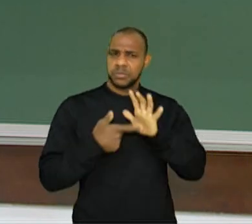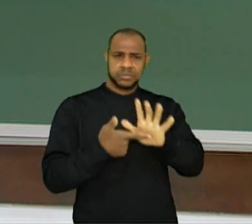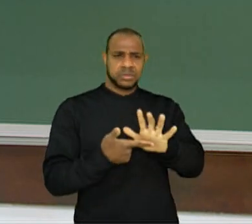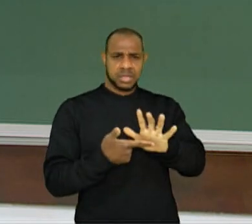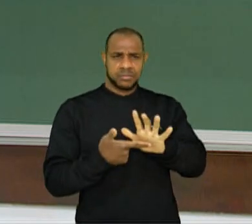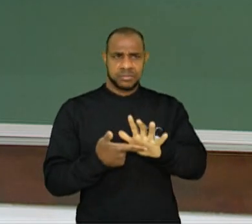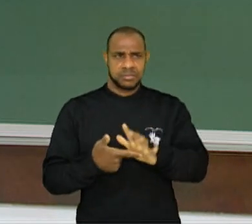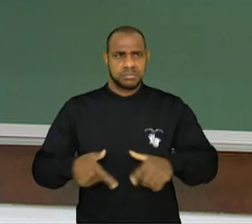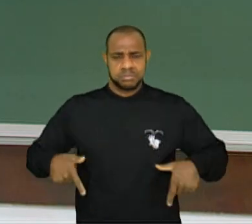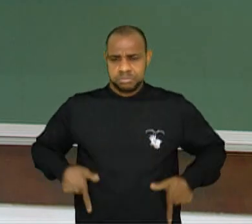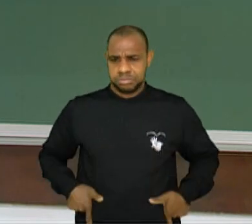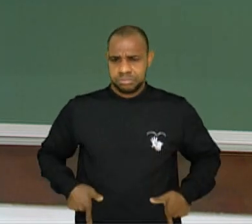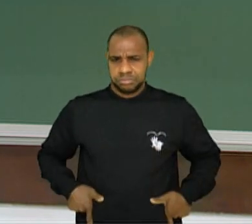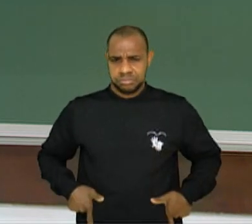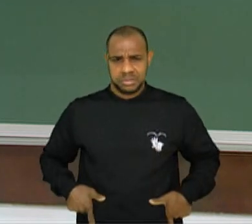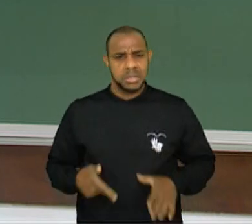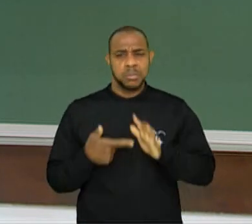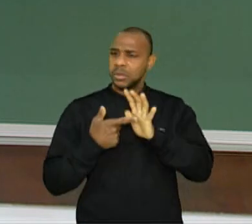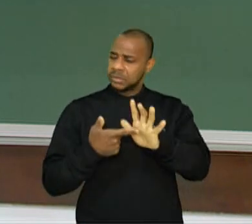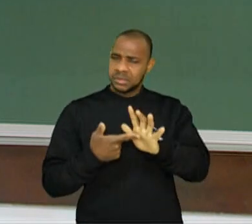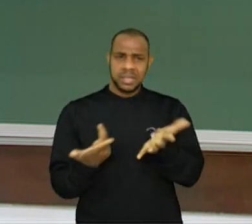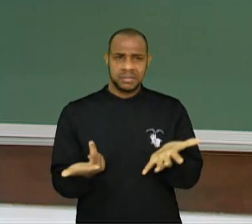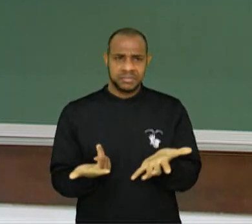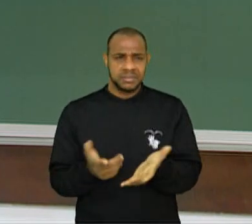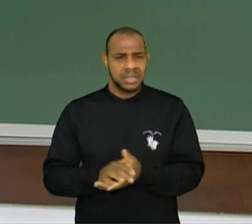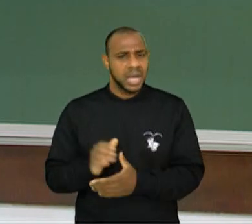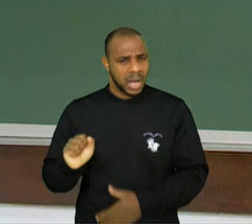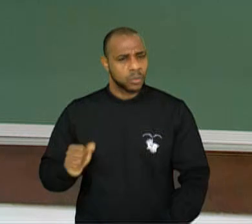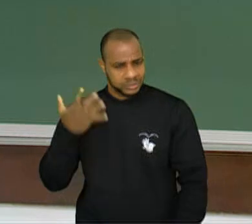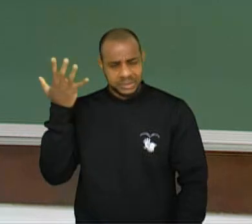com um revólver na cinta. Isso acontecia,